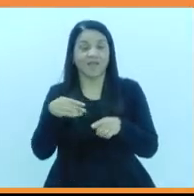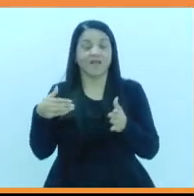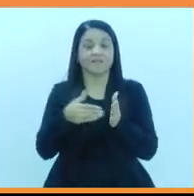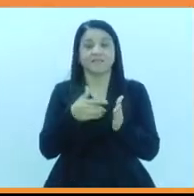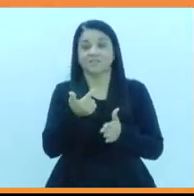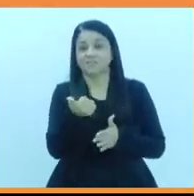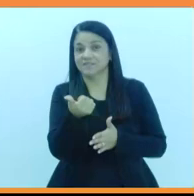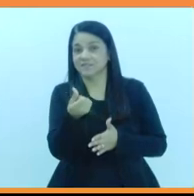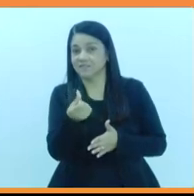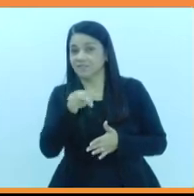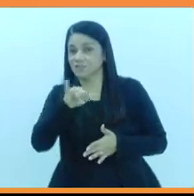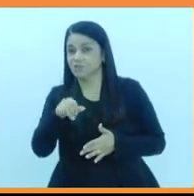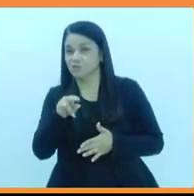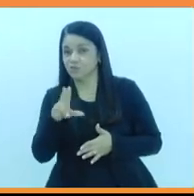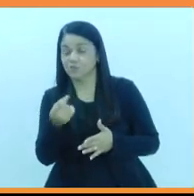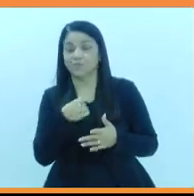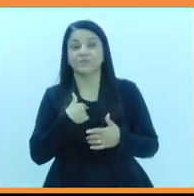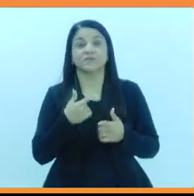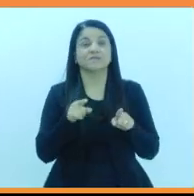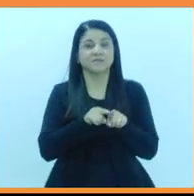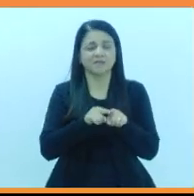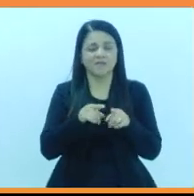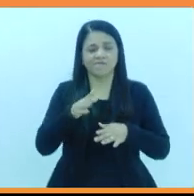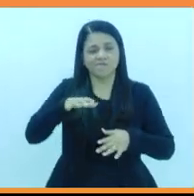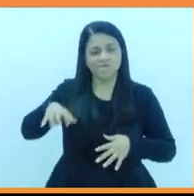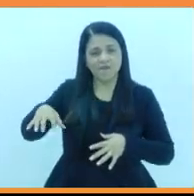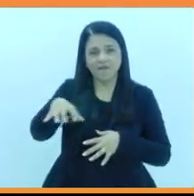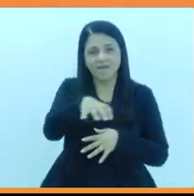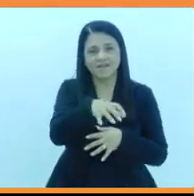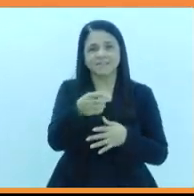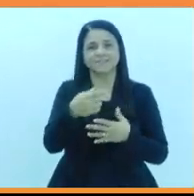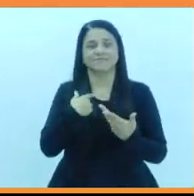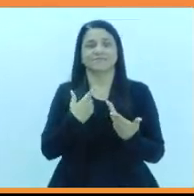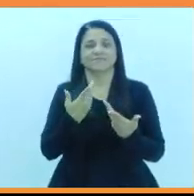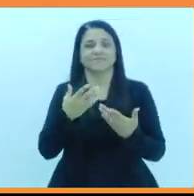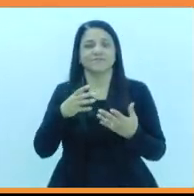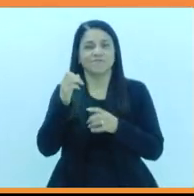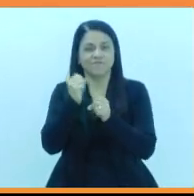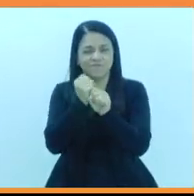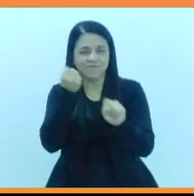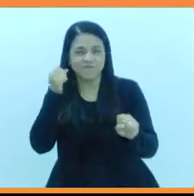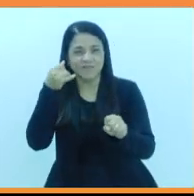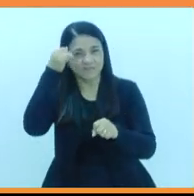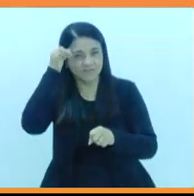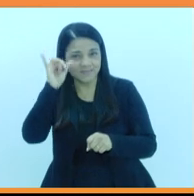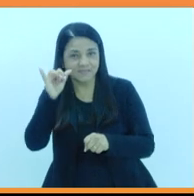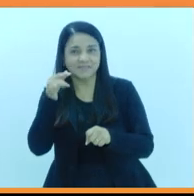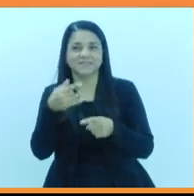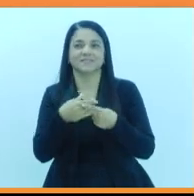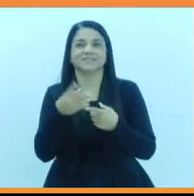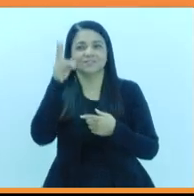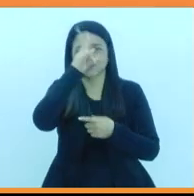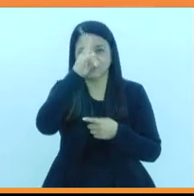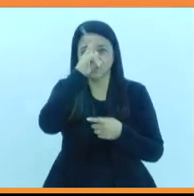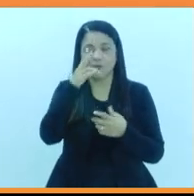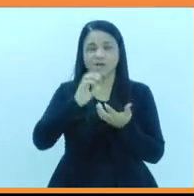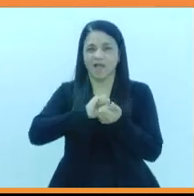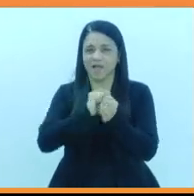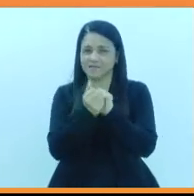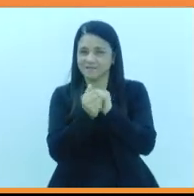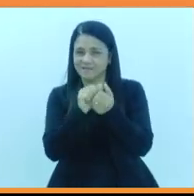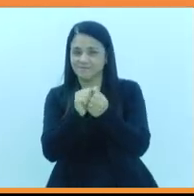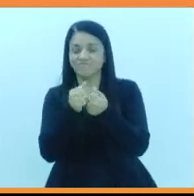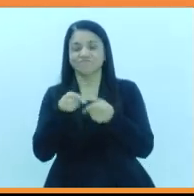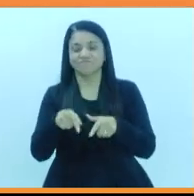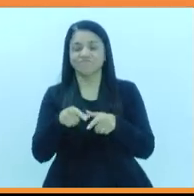participantes, entre estabelecimentos gastronômicos, fazendas históricas, produtores e artesãos, valorizando produtos e ingredientes